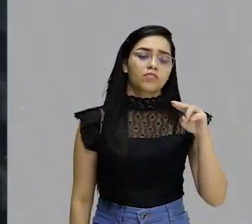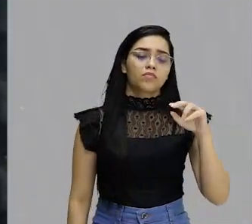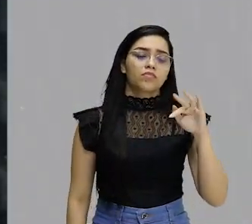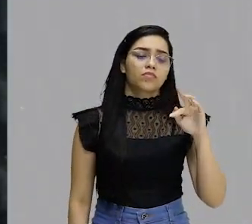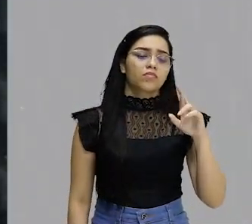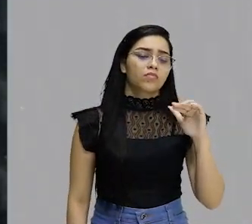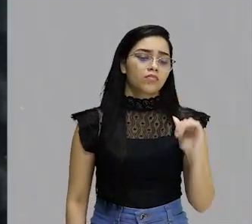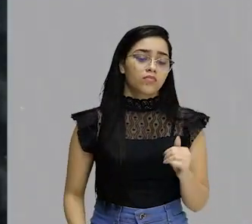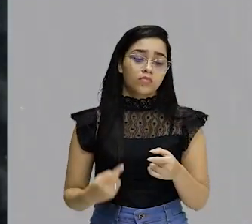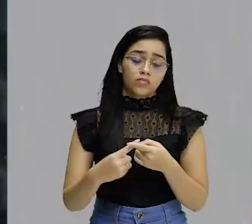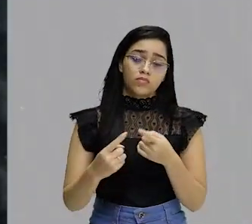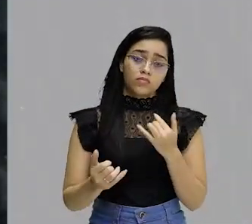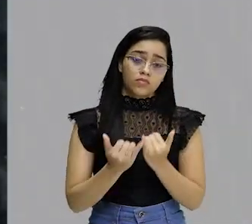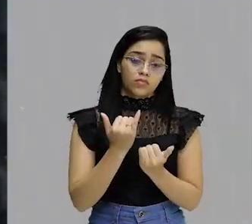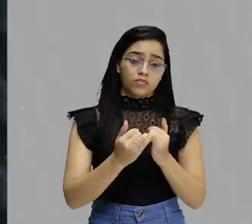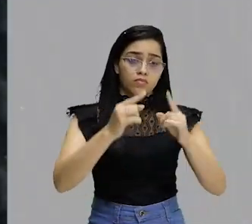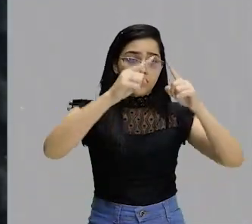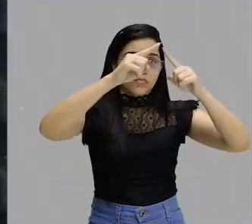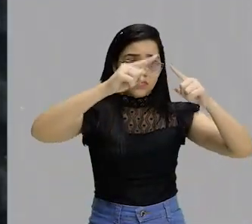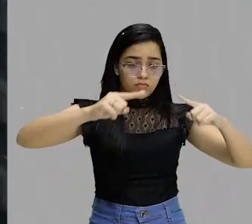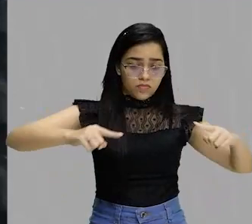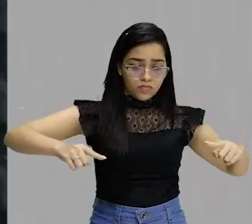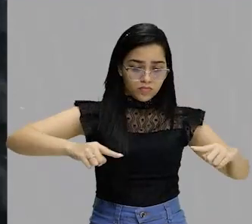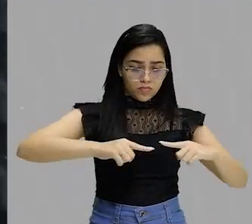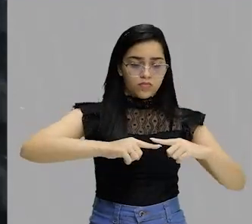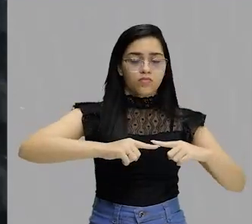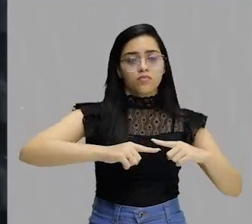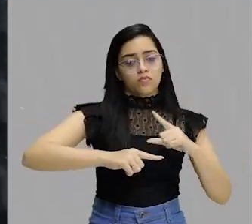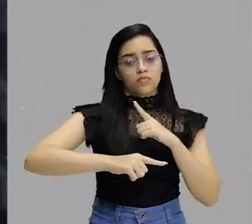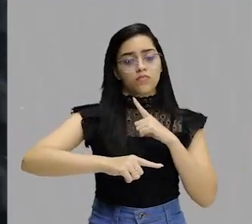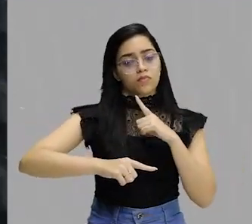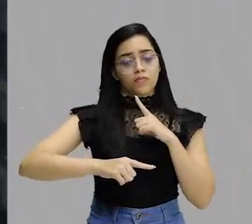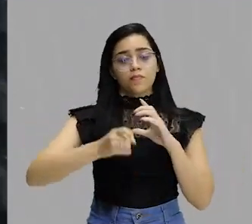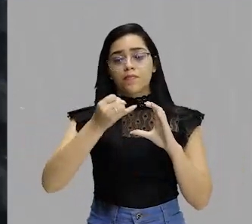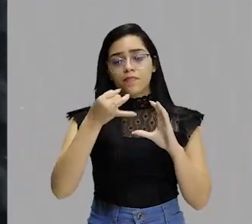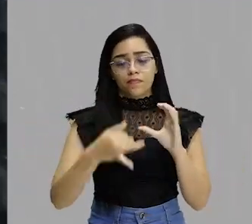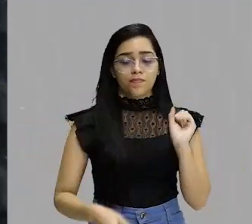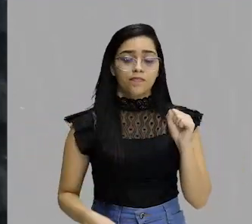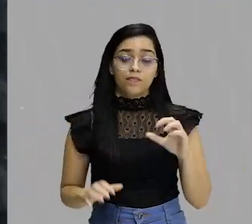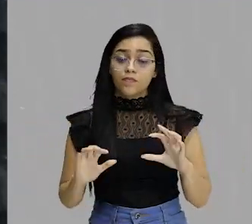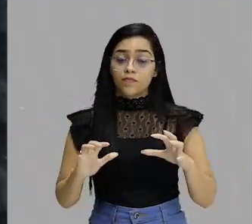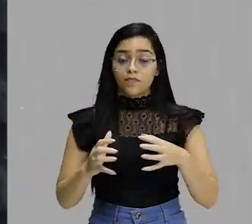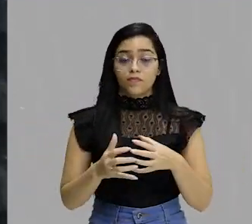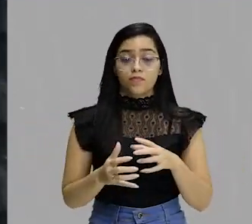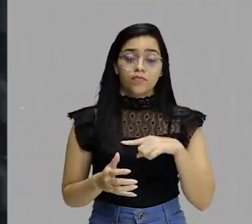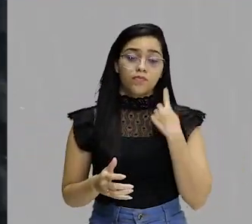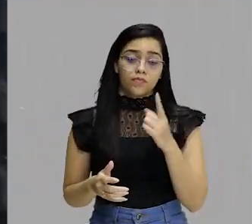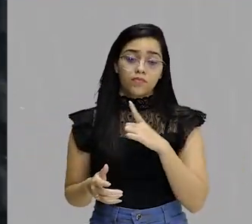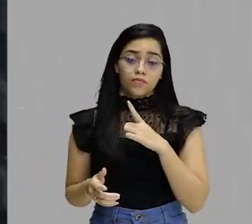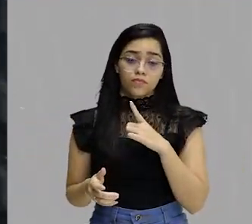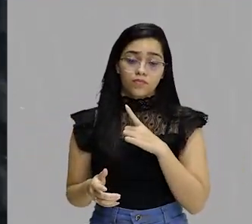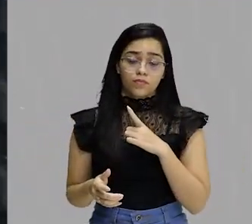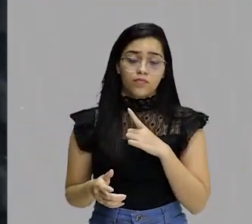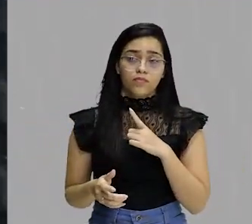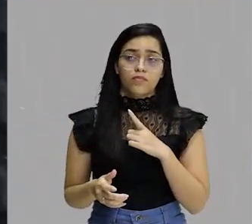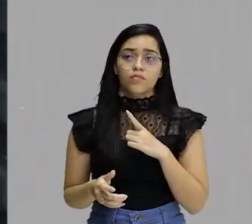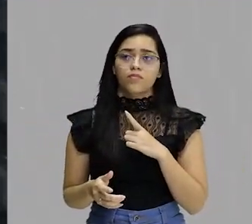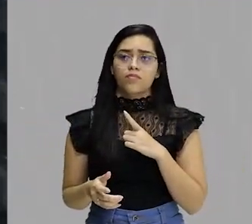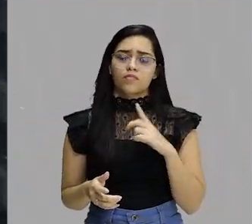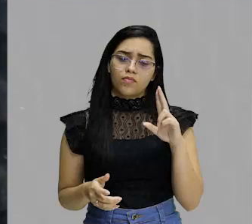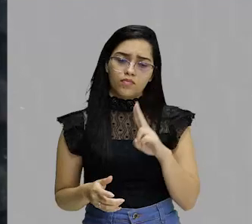conífera? Formato de cone. Então, esse formato de cone caracteriza esse grupo. Aí nós temos os pinheiros, que são aquelas árvores